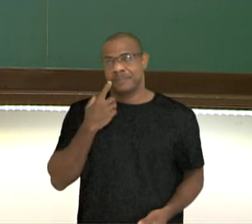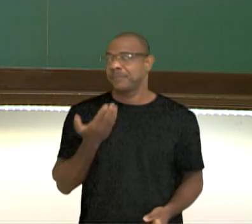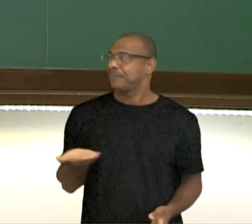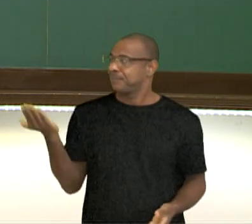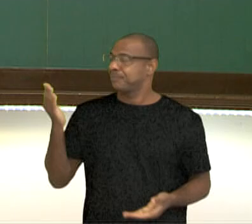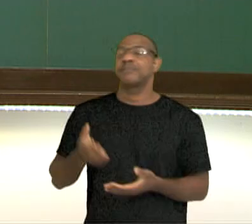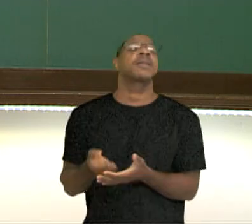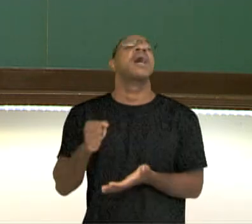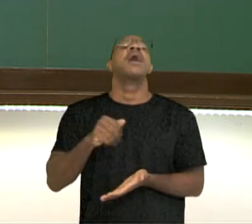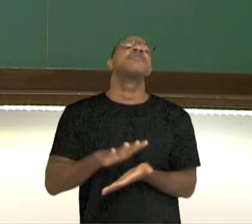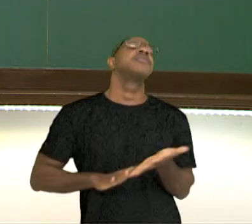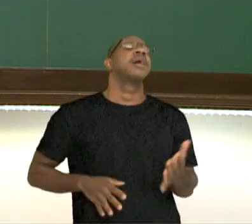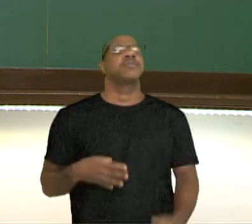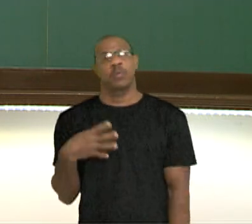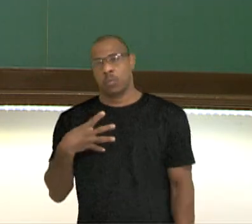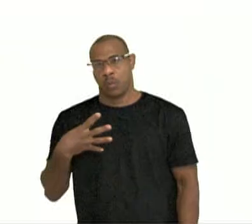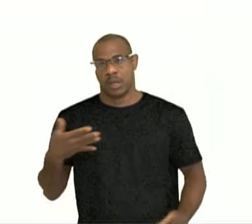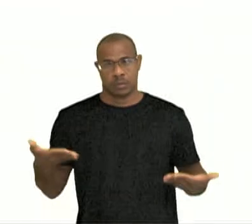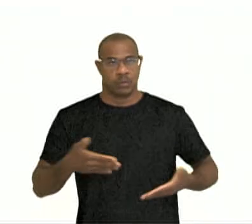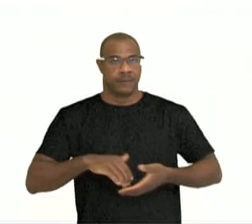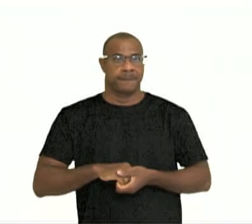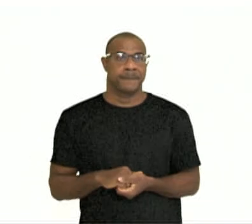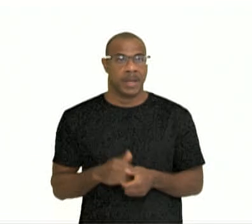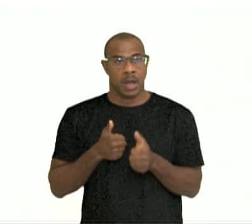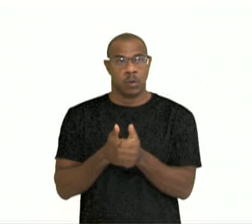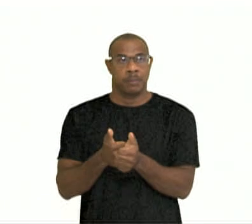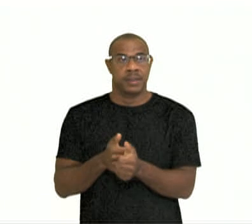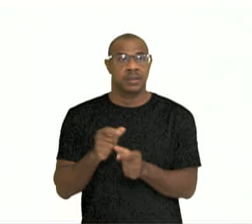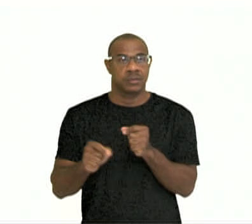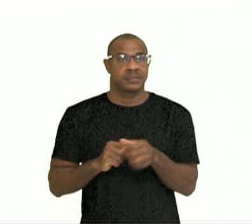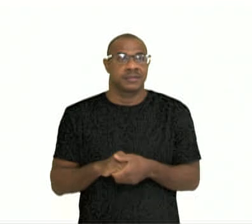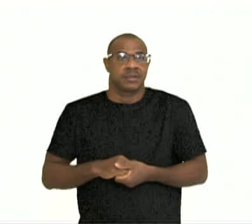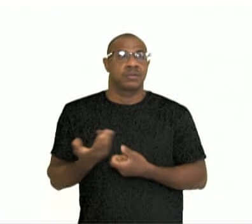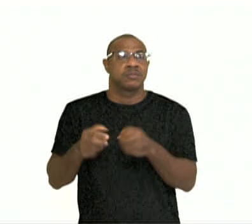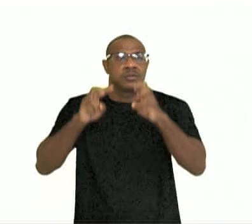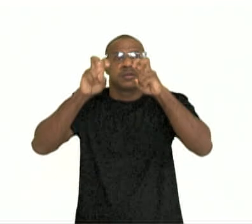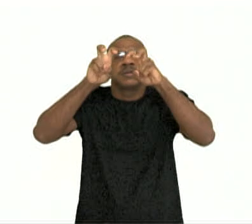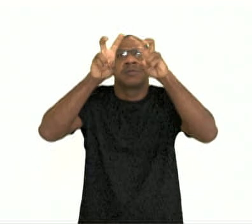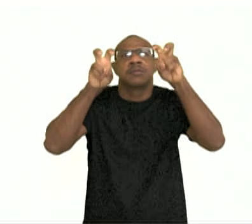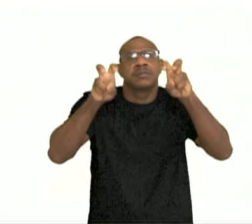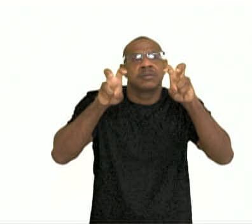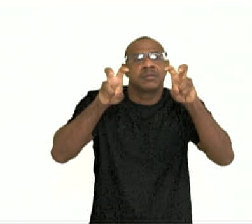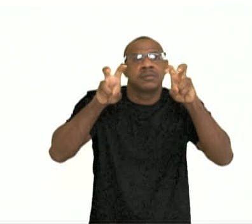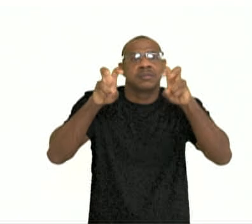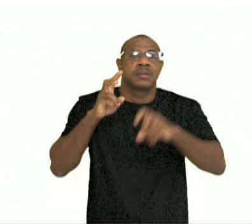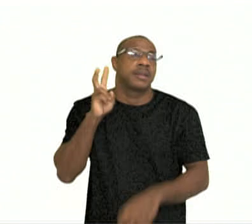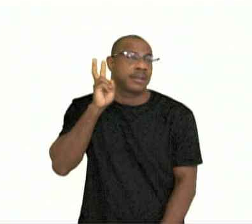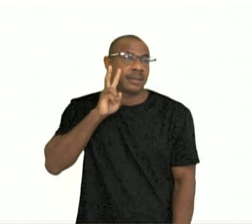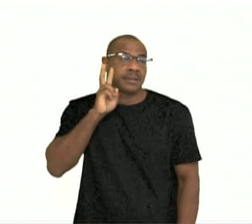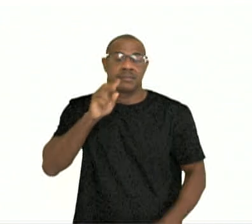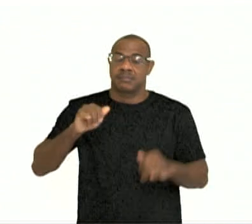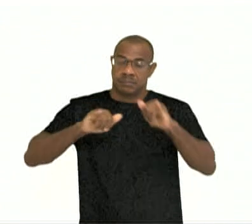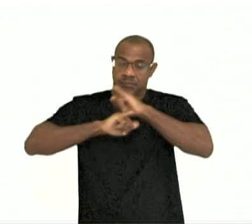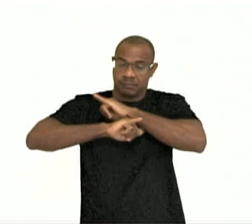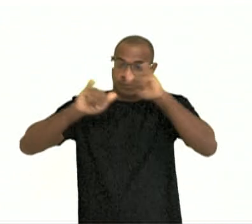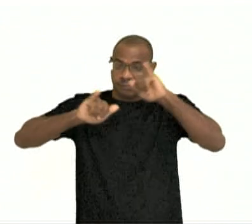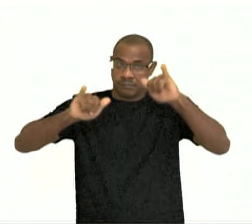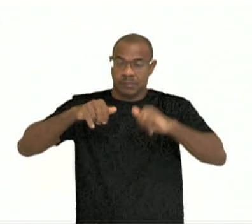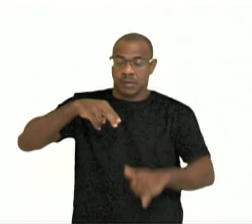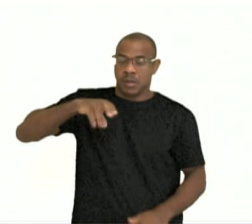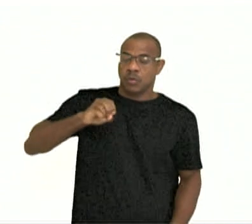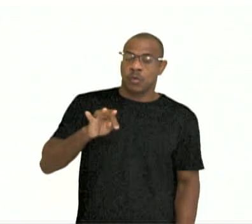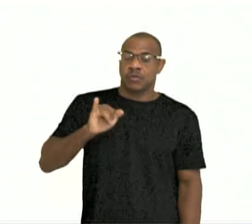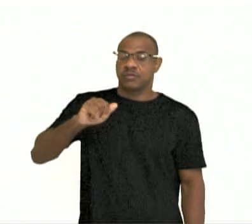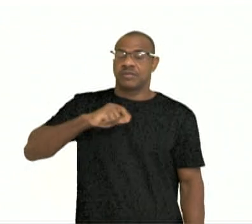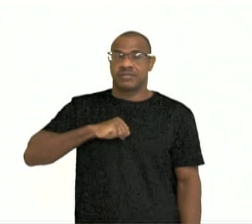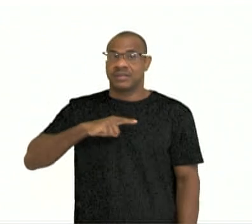Atividade 4. Vamos acompanhar o subtítulo. Lembrando que na notícia eu tenho o